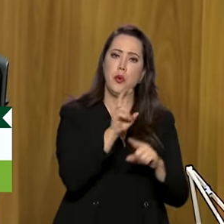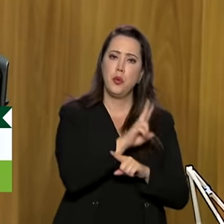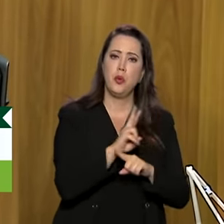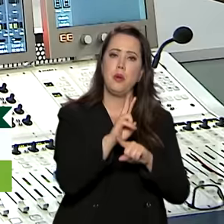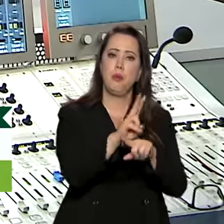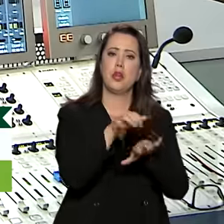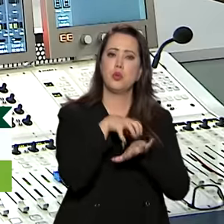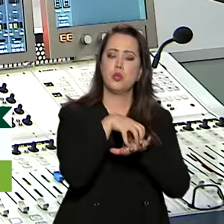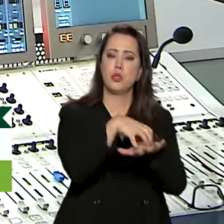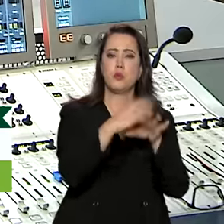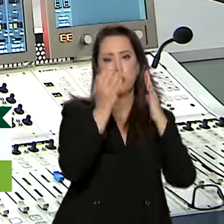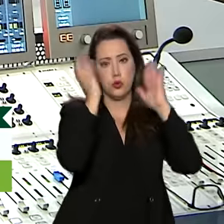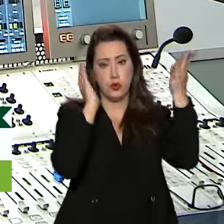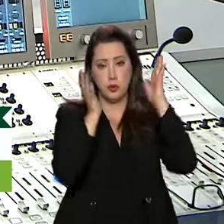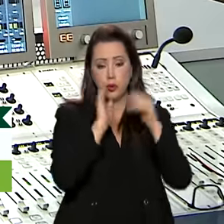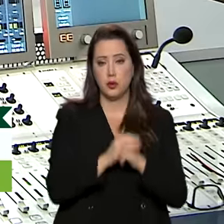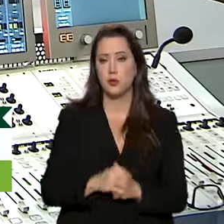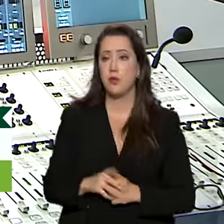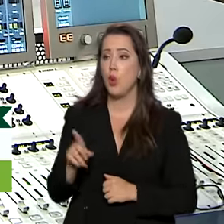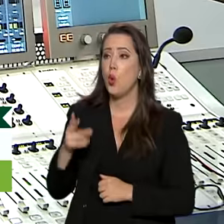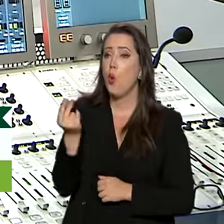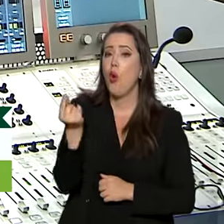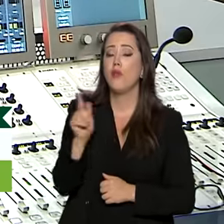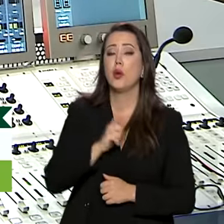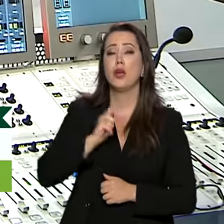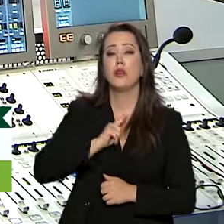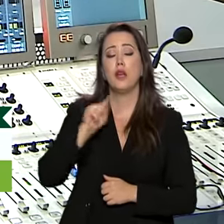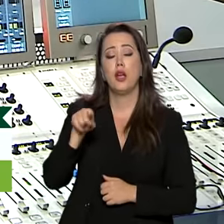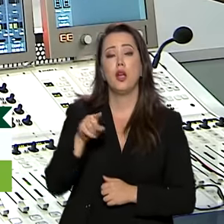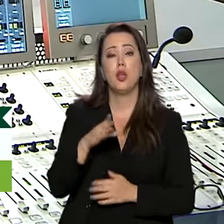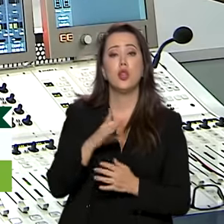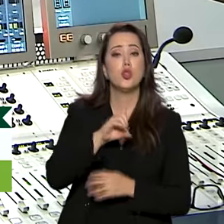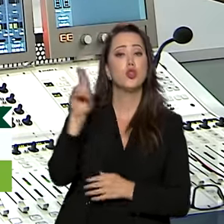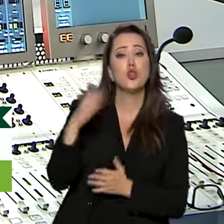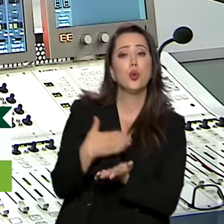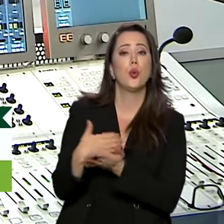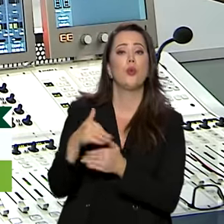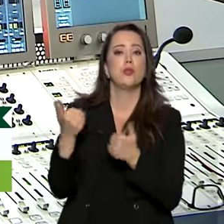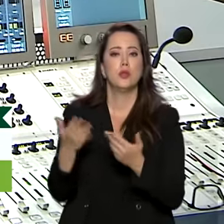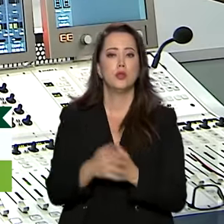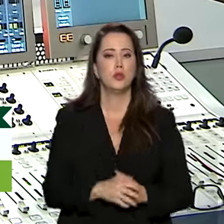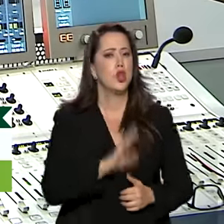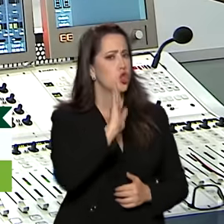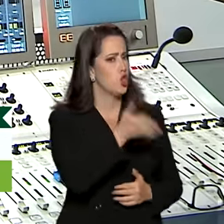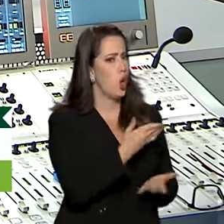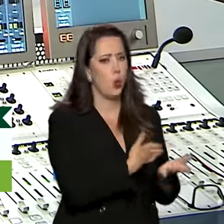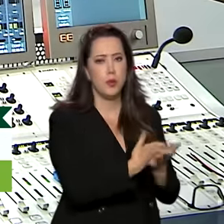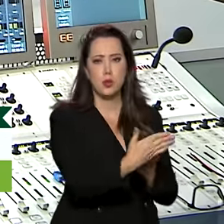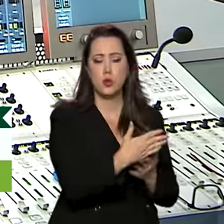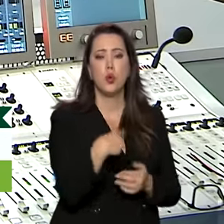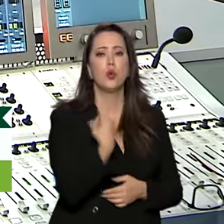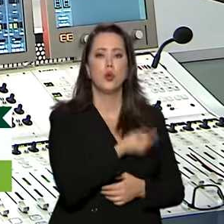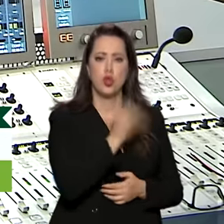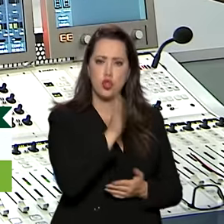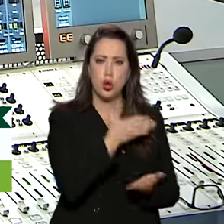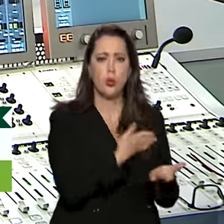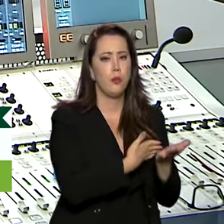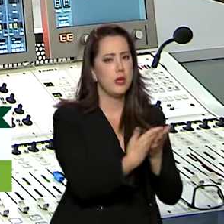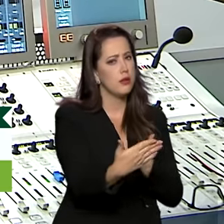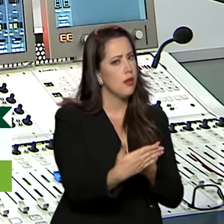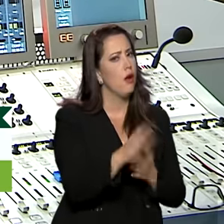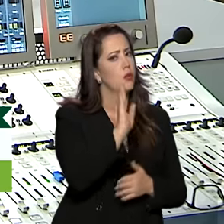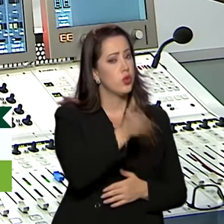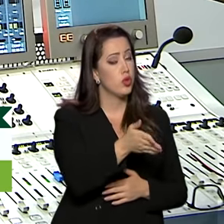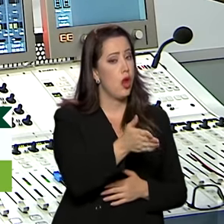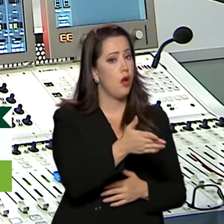esta medida qual é o valor disponível para essa operação EA partir de que data começa a valer já está valendo na verdade nós Já começamos